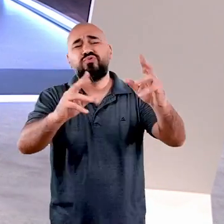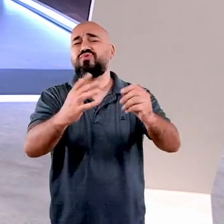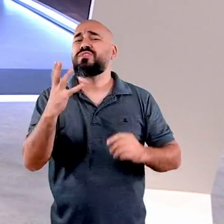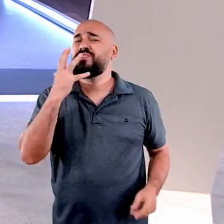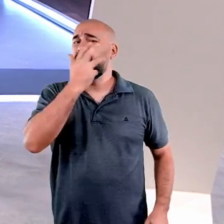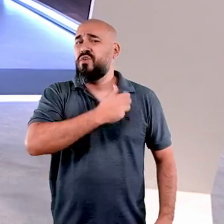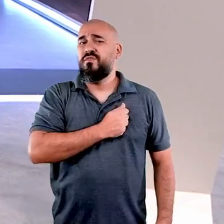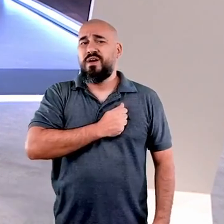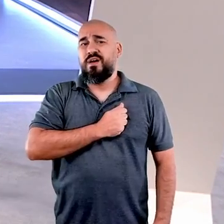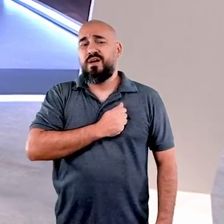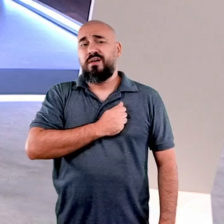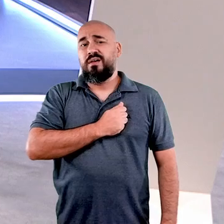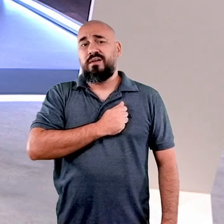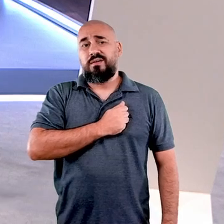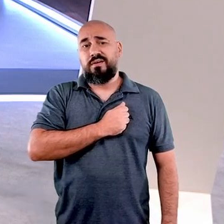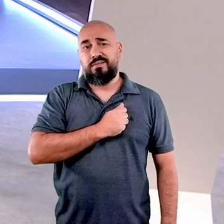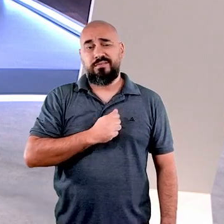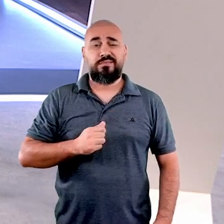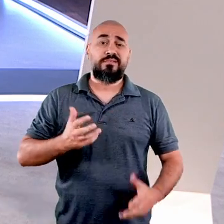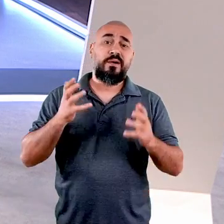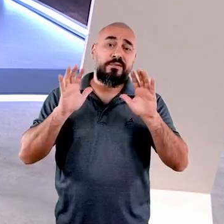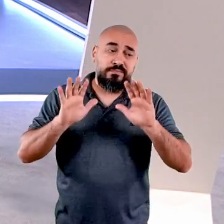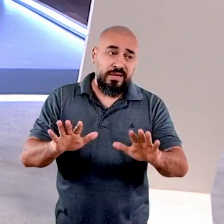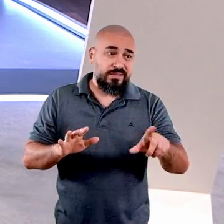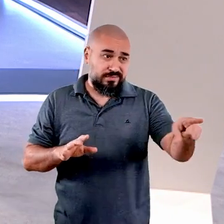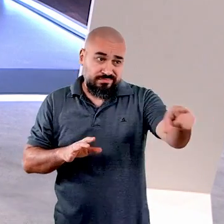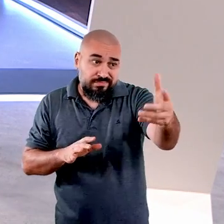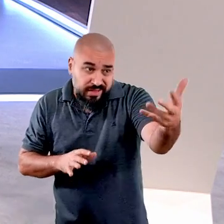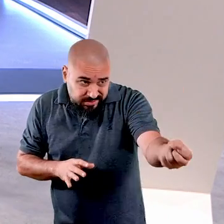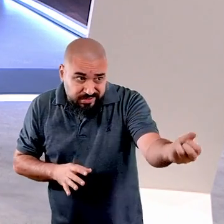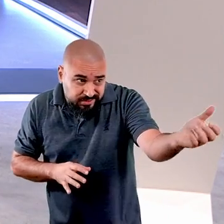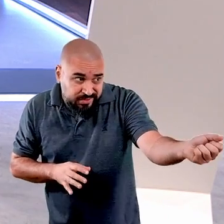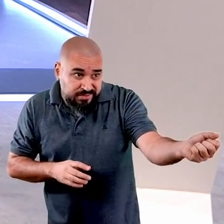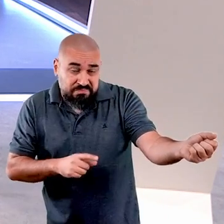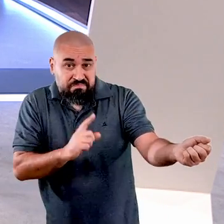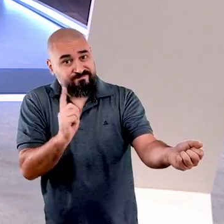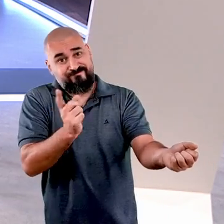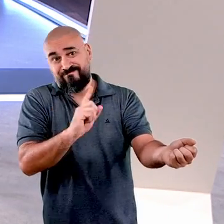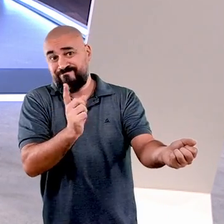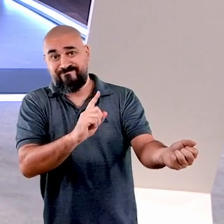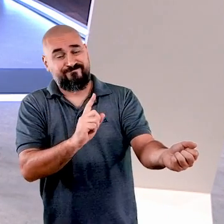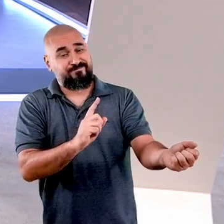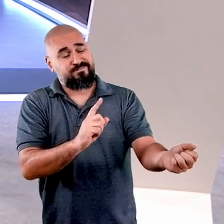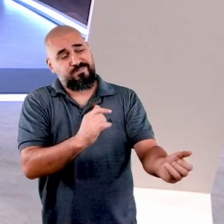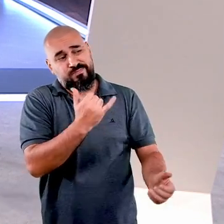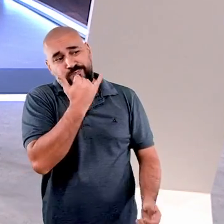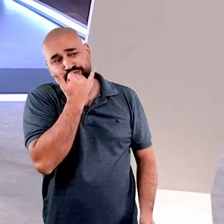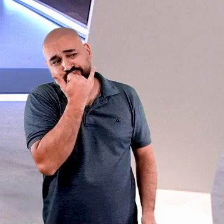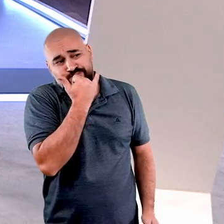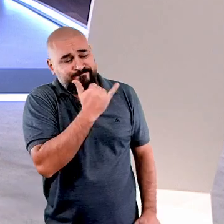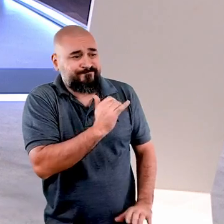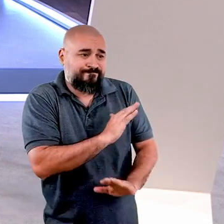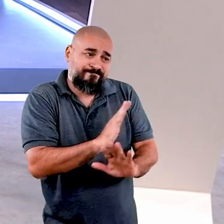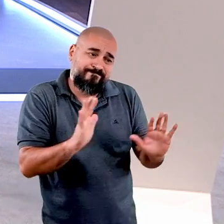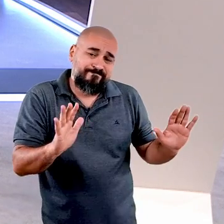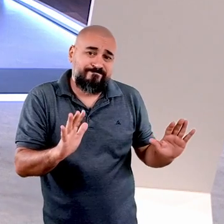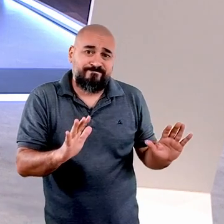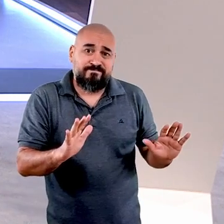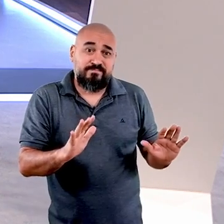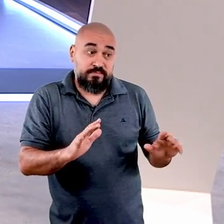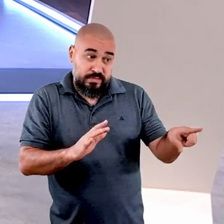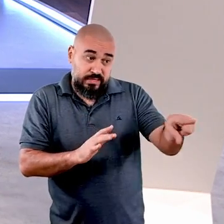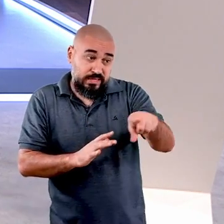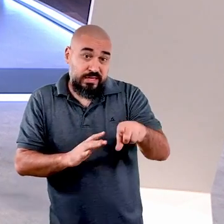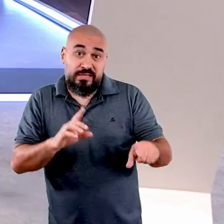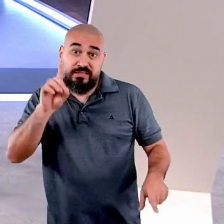humano. Mas não se engane, nem todos os seres humanos serão salvos, porque a salvação não depende apenas